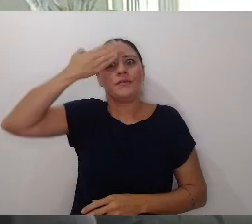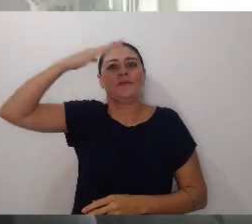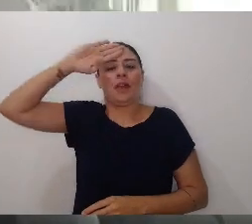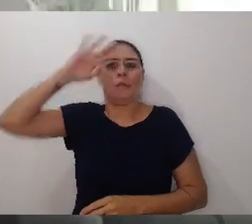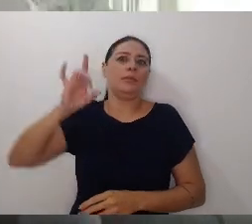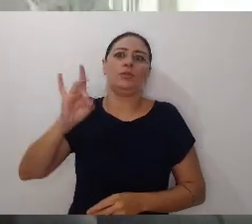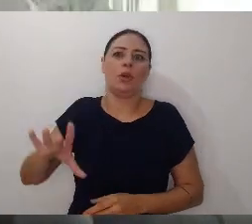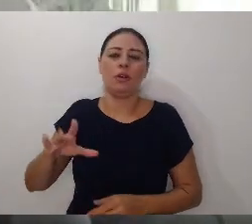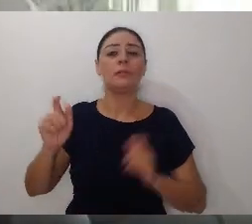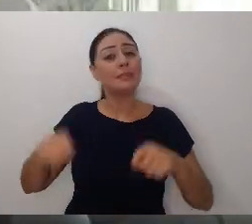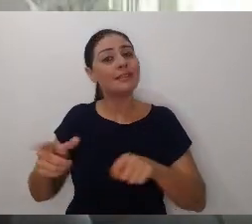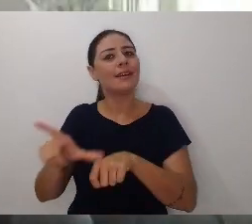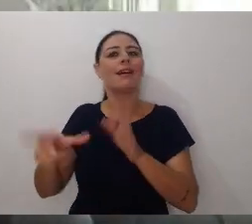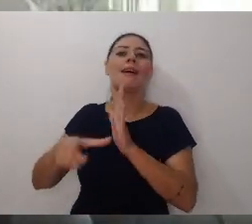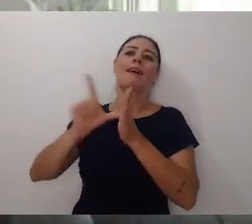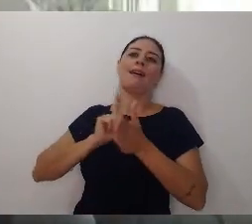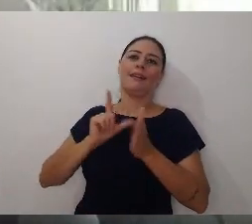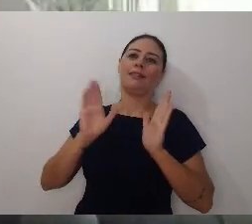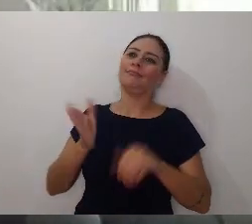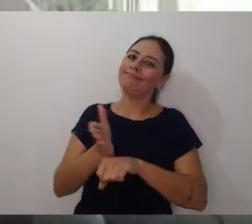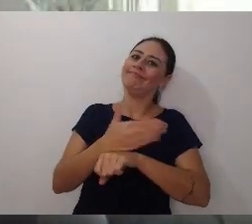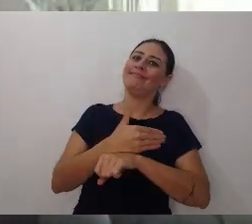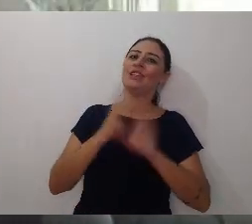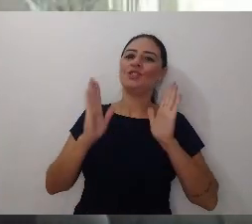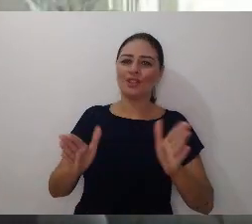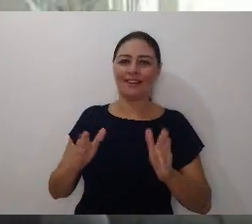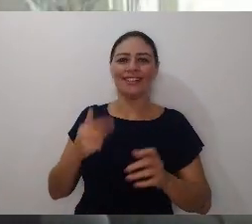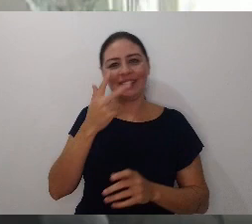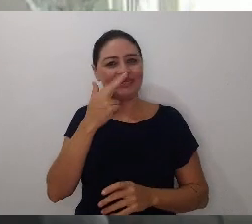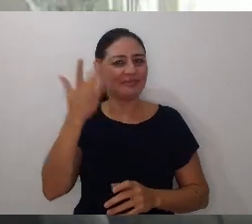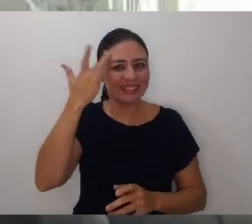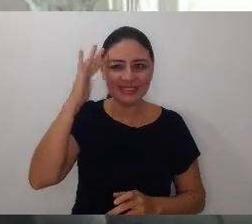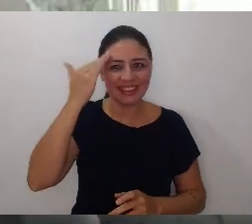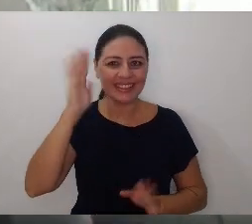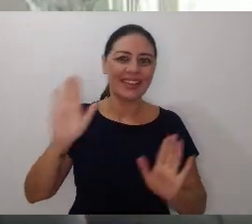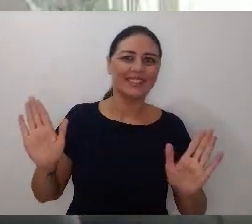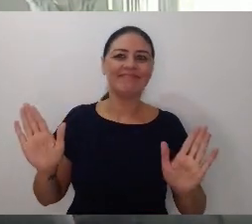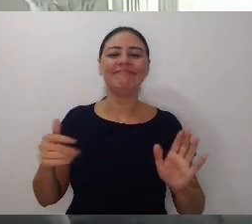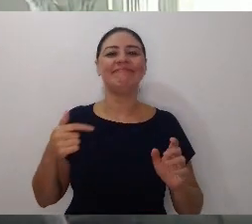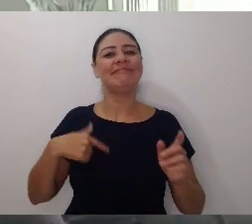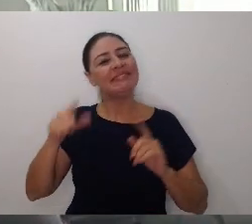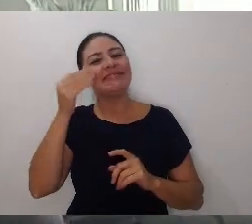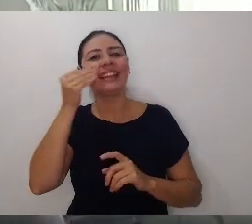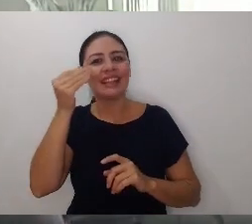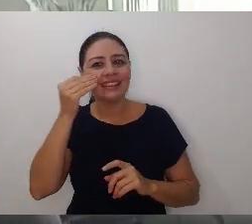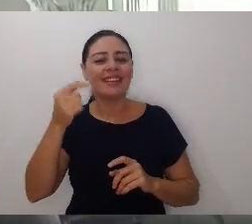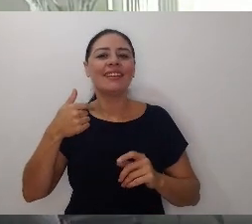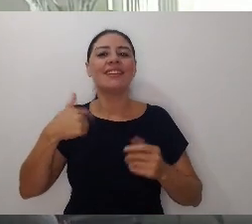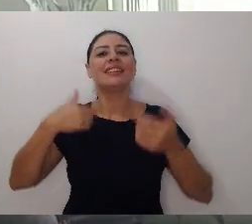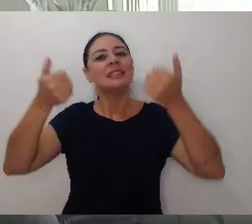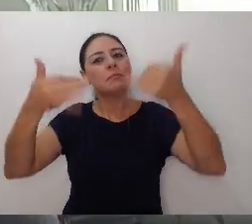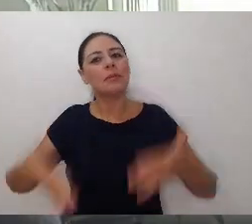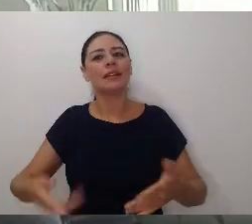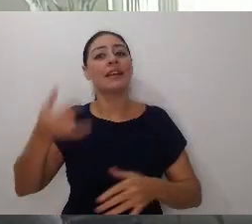observada ou buscada quando a criança está com febre. Ela tem que ser uma prevenção, uma promoção, né? Não sei se me fiz entender,